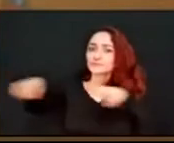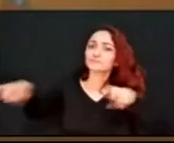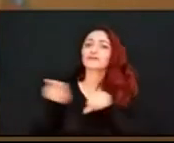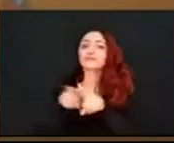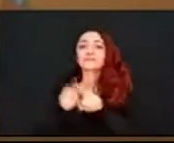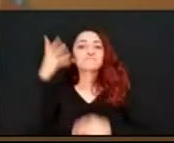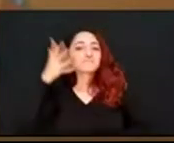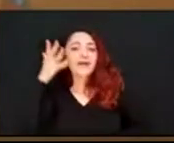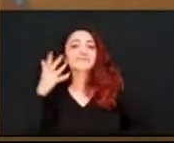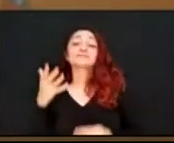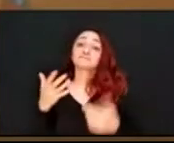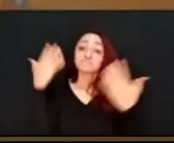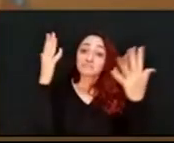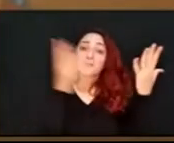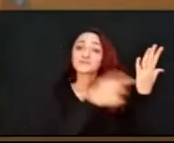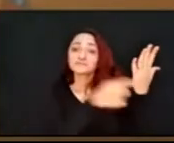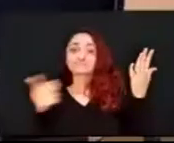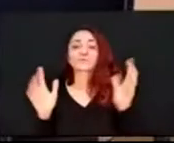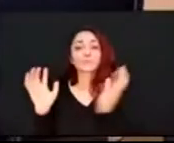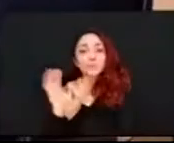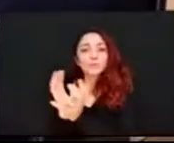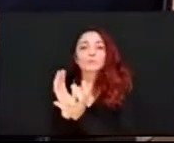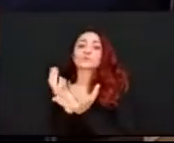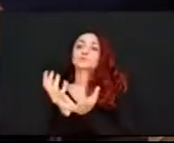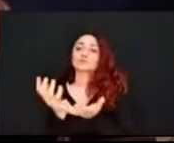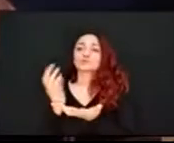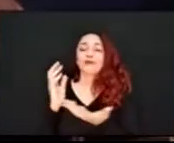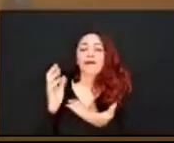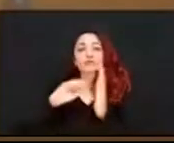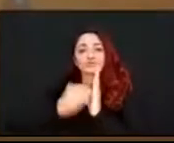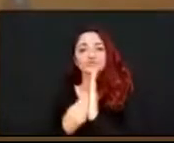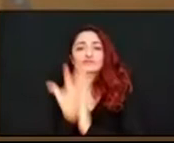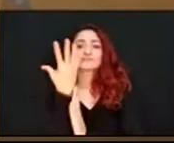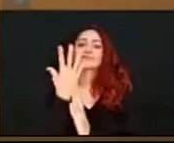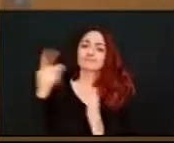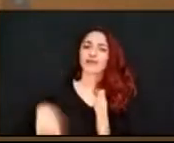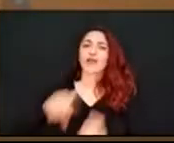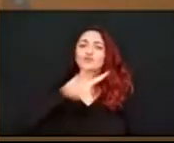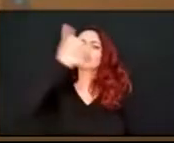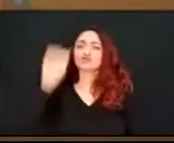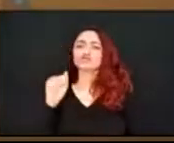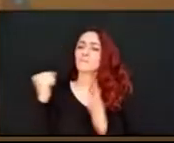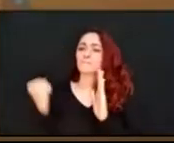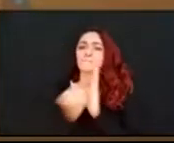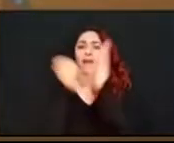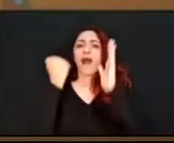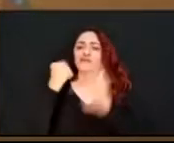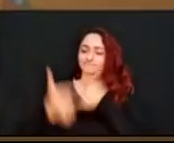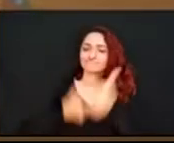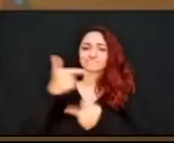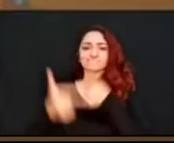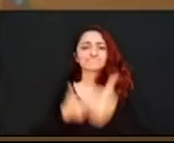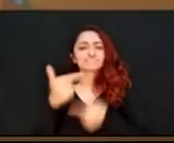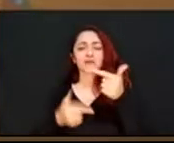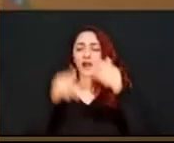parabenizo também time que sustentabilidade como que falou um dia muito especial que marca aí muito trabalho né Muito